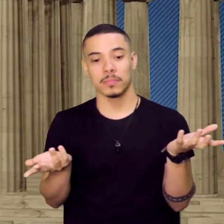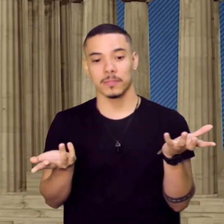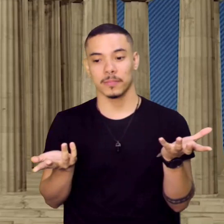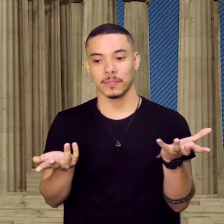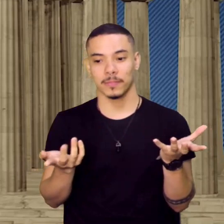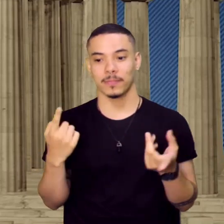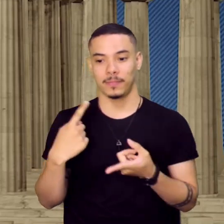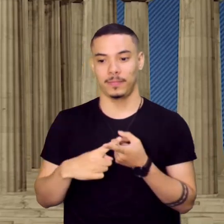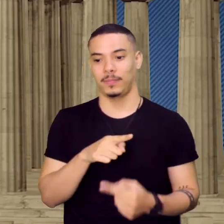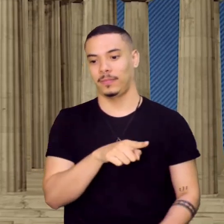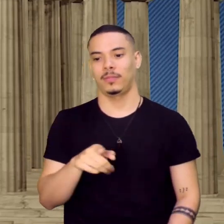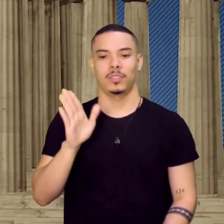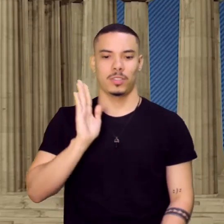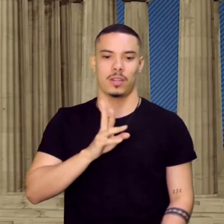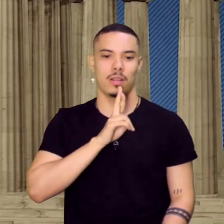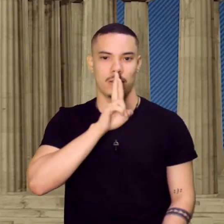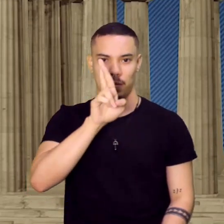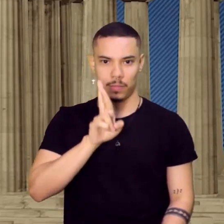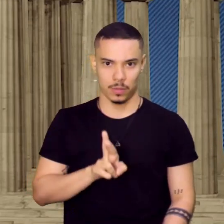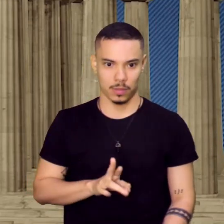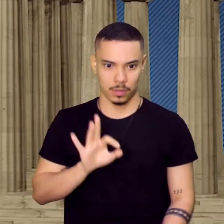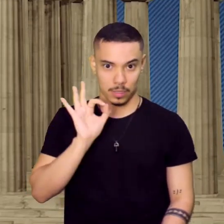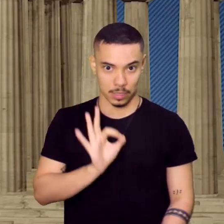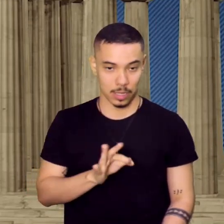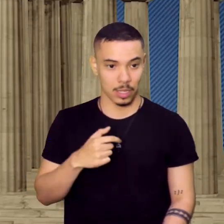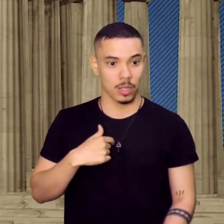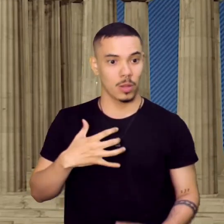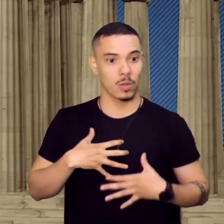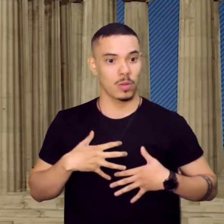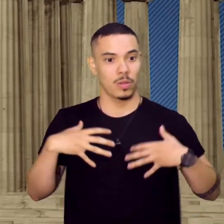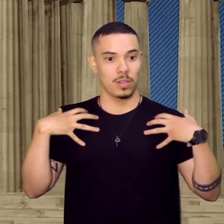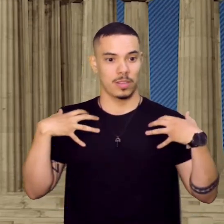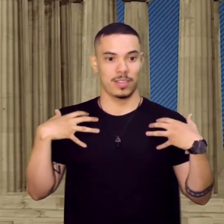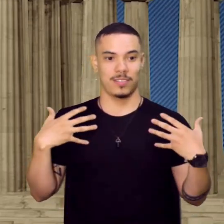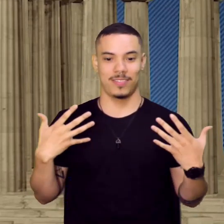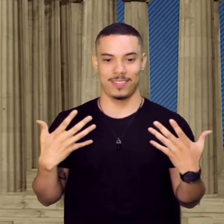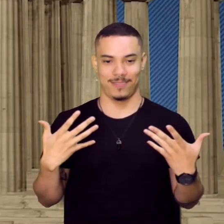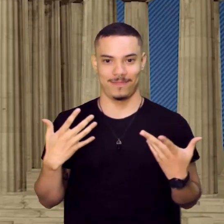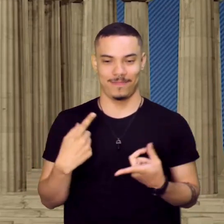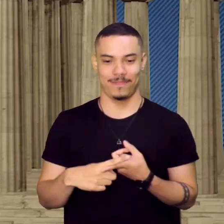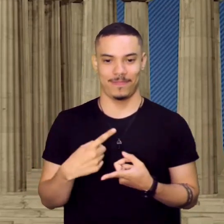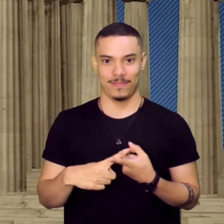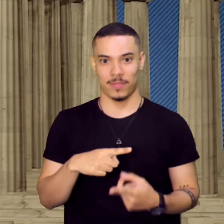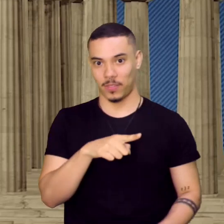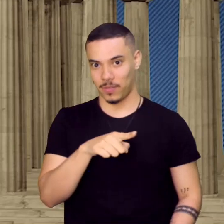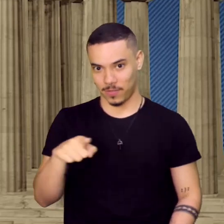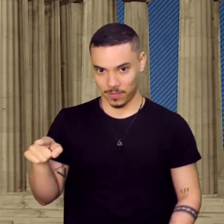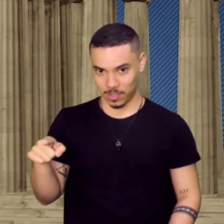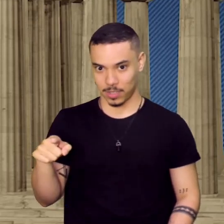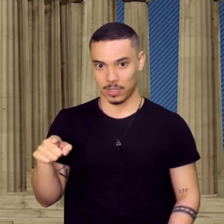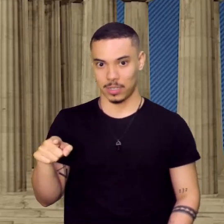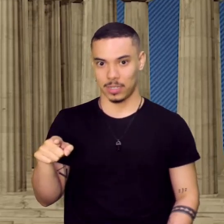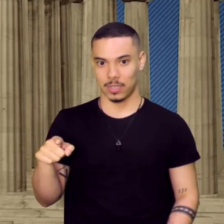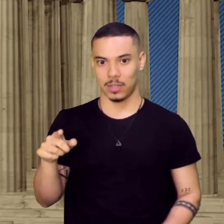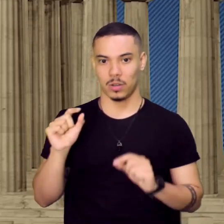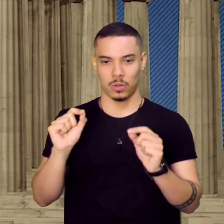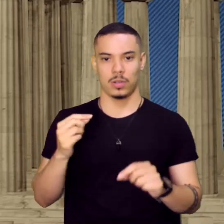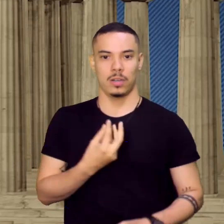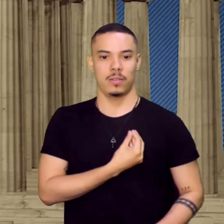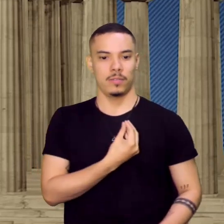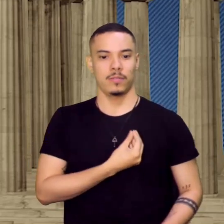e você já responderam não é verdade eu estou satisfeito sabe porque vocês são aqueles que estão